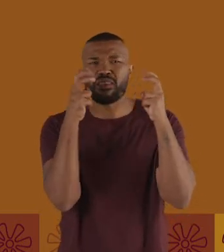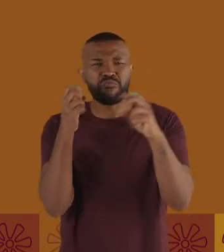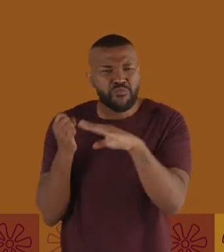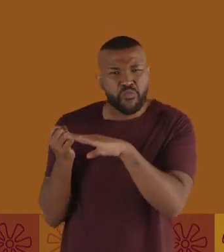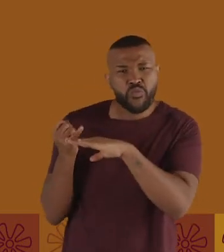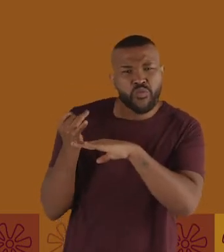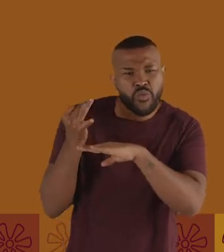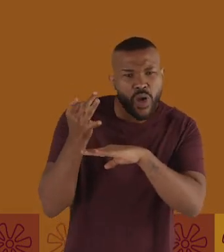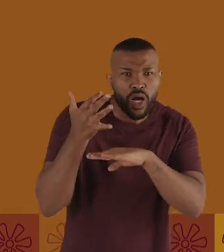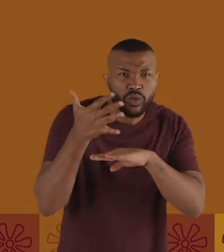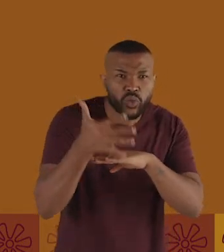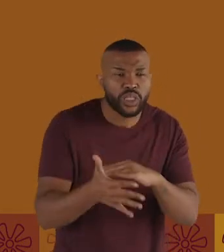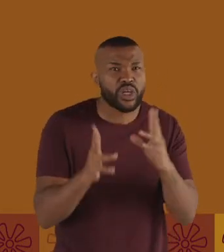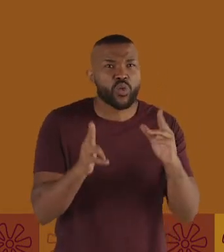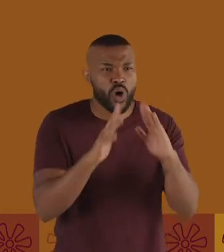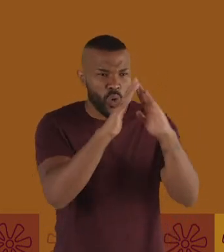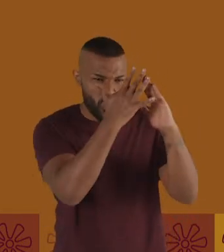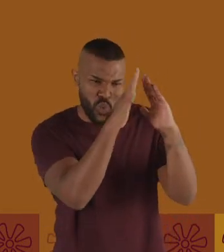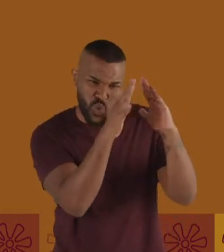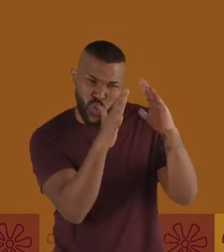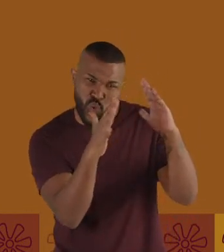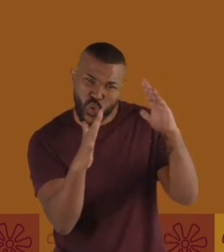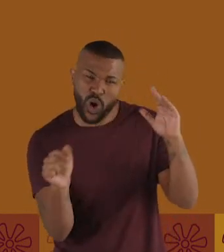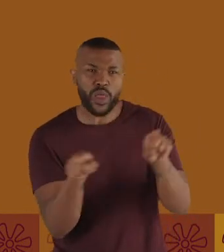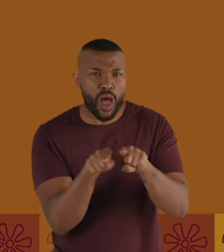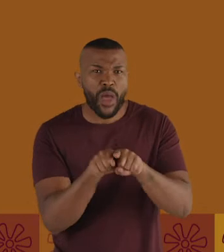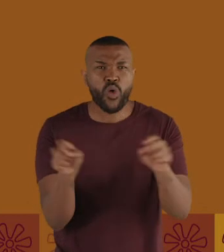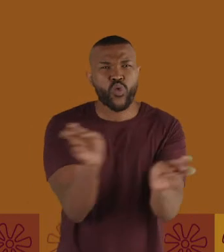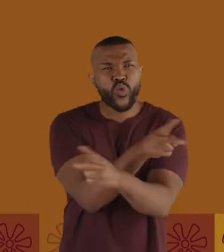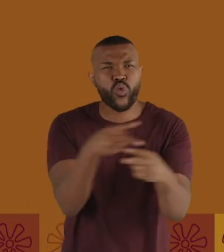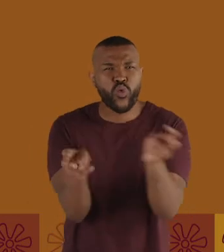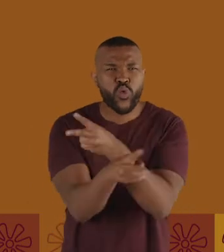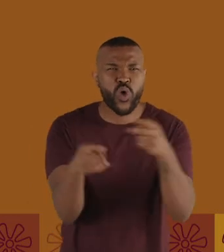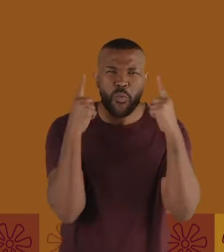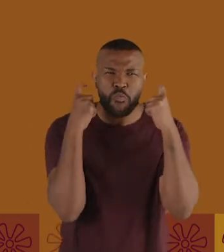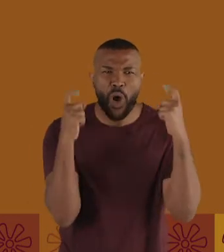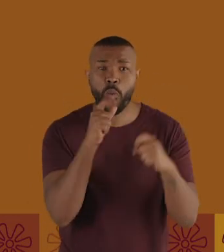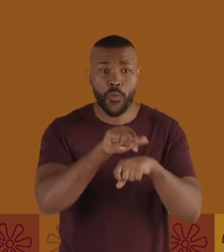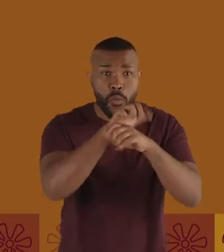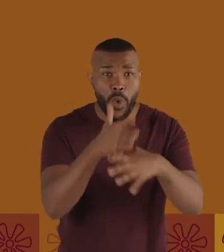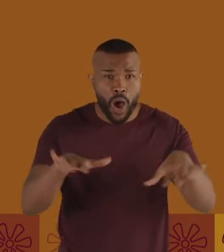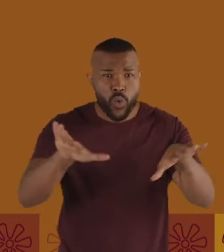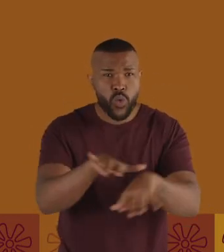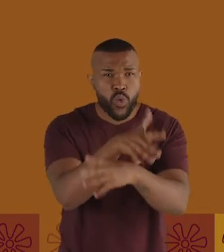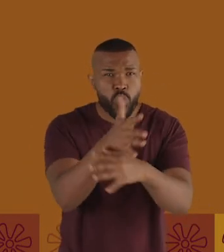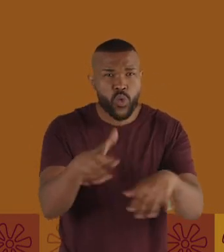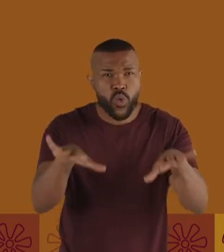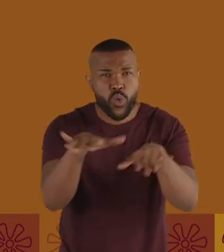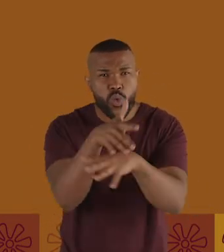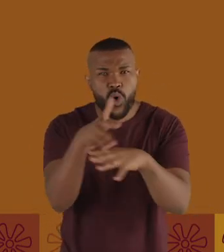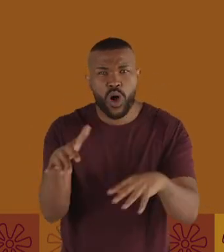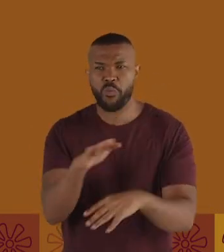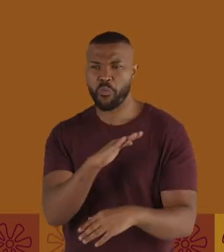noite inteira, como gritam os vulcões, como gritam os vendavais, como grita o mar. E nem a